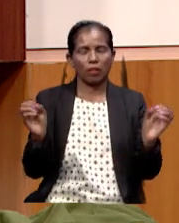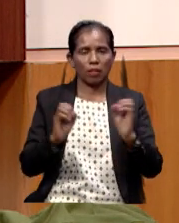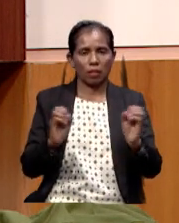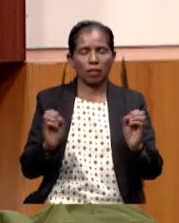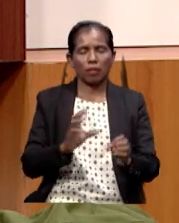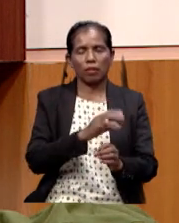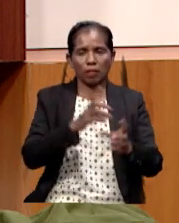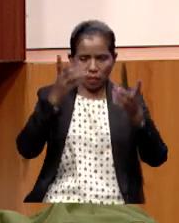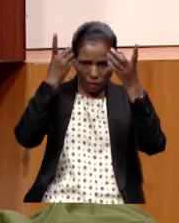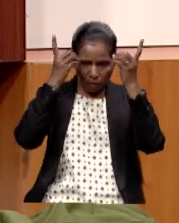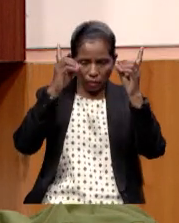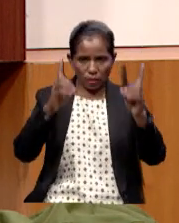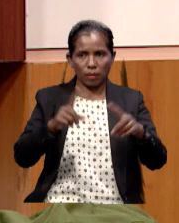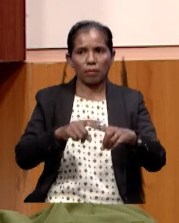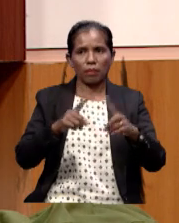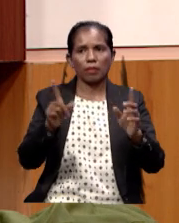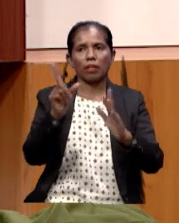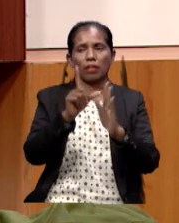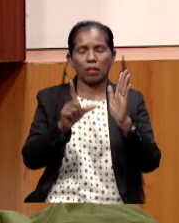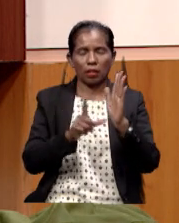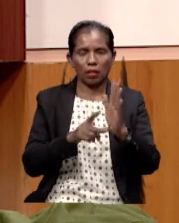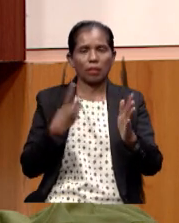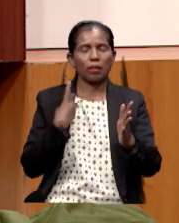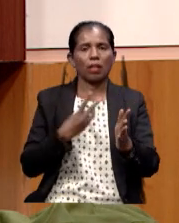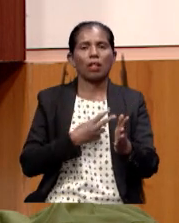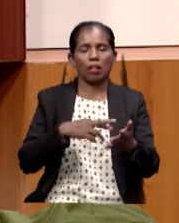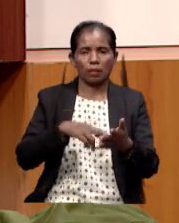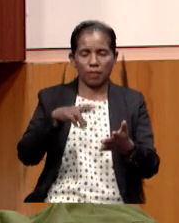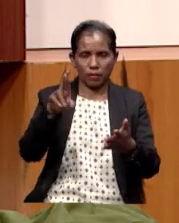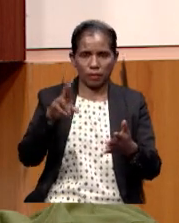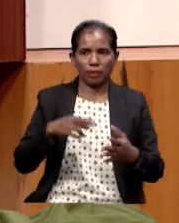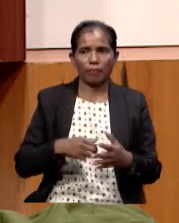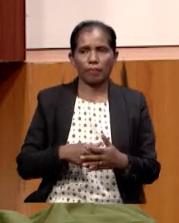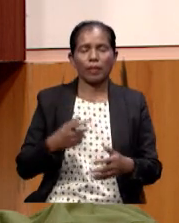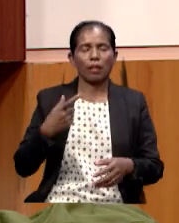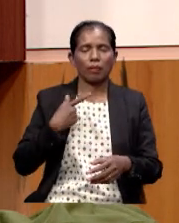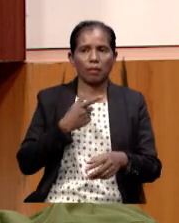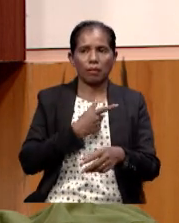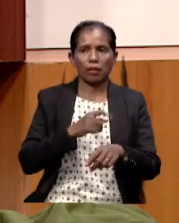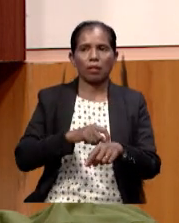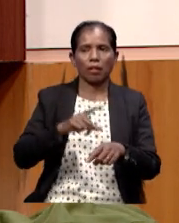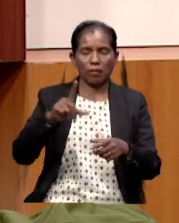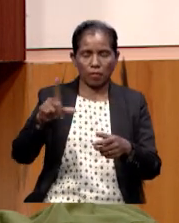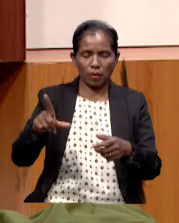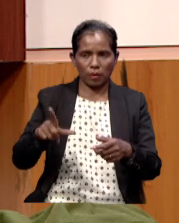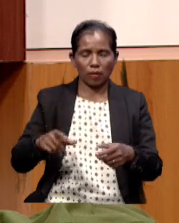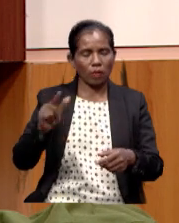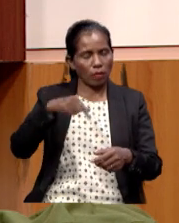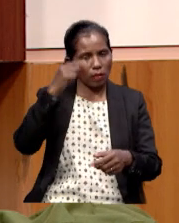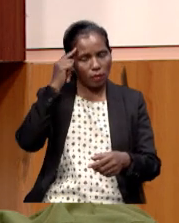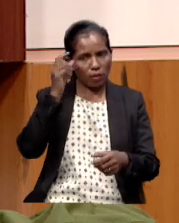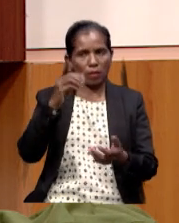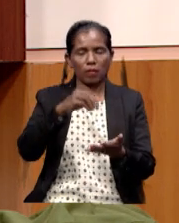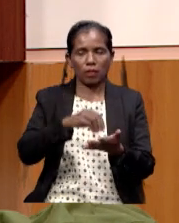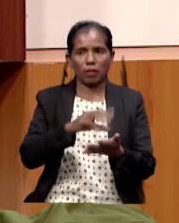nem decisão, mas da Labara, que leis nem estará se aprova. O Parlamento aprova, o governo propõe, o governo